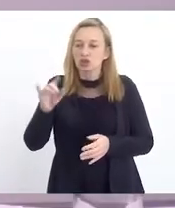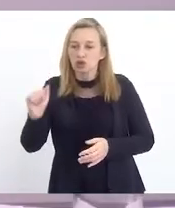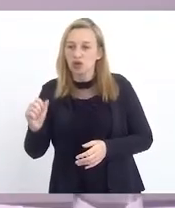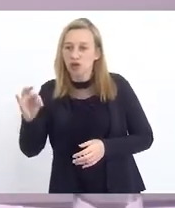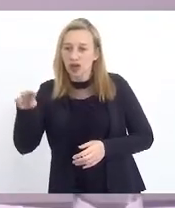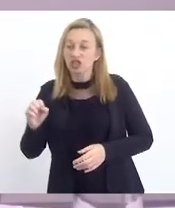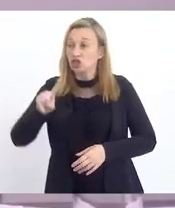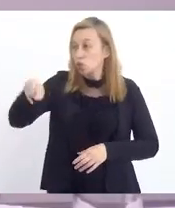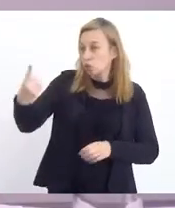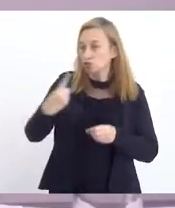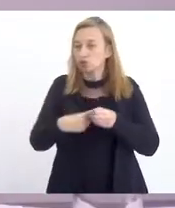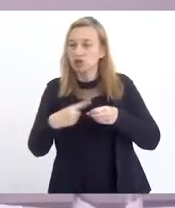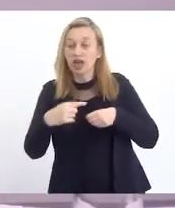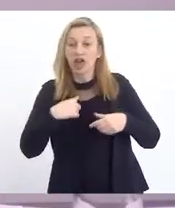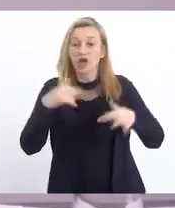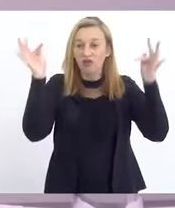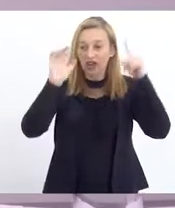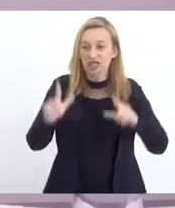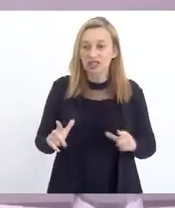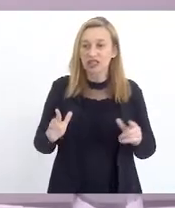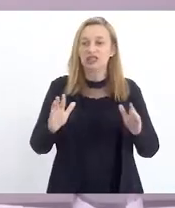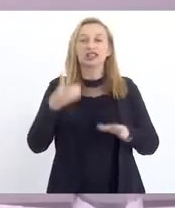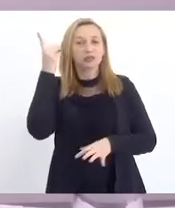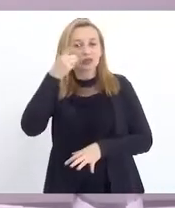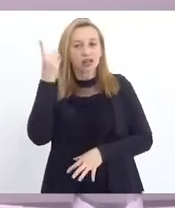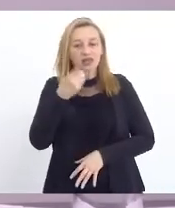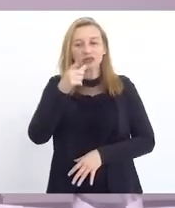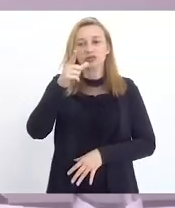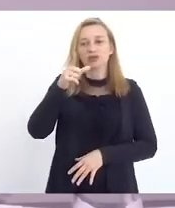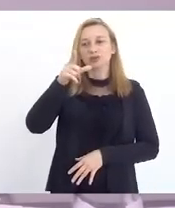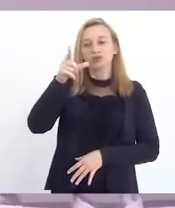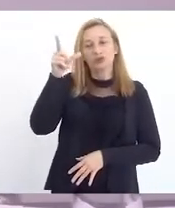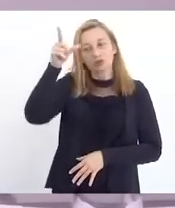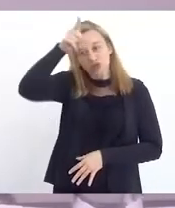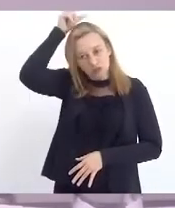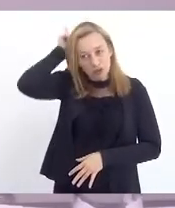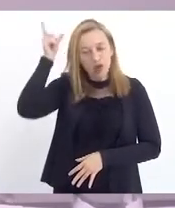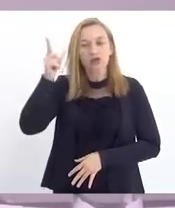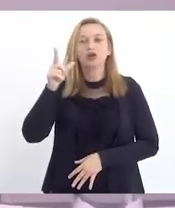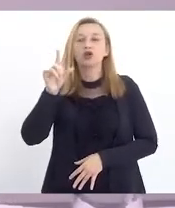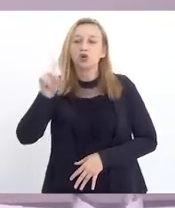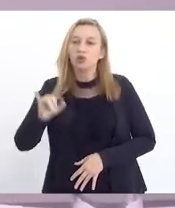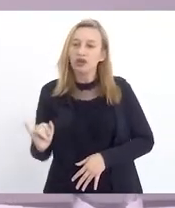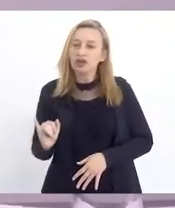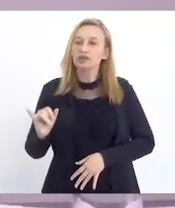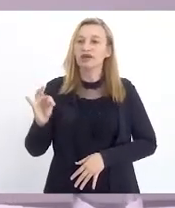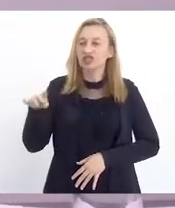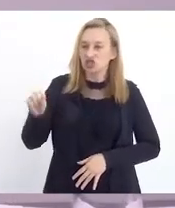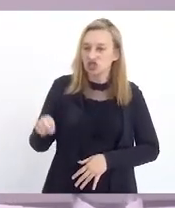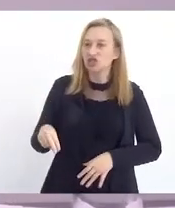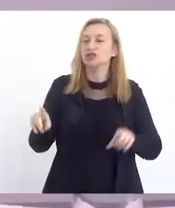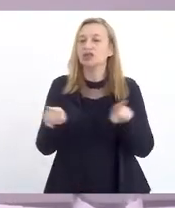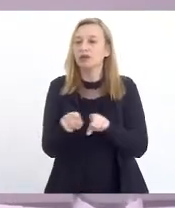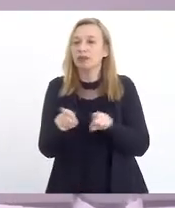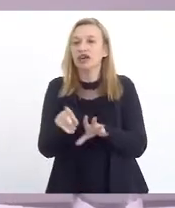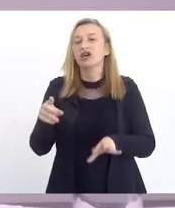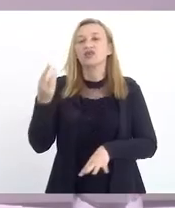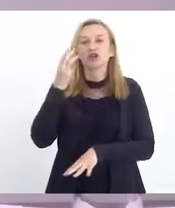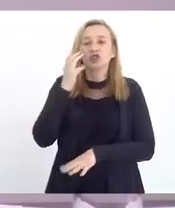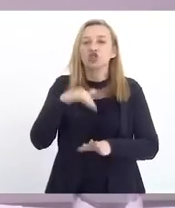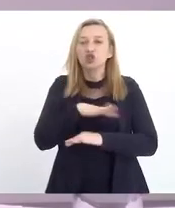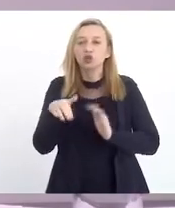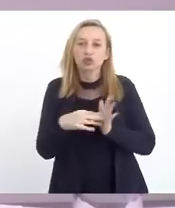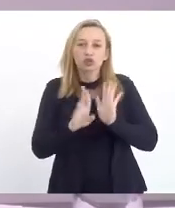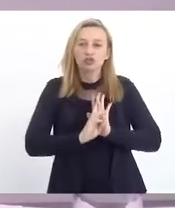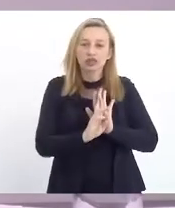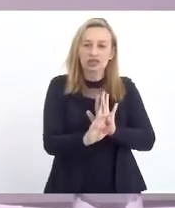municípios. Eu estou muito feliz de estar aqui hoje, deputado Luiz Paulo, deputado Luiz Martins, Valdec, todos os